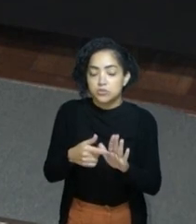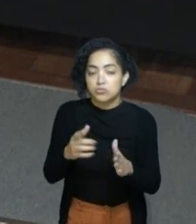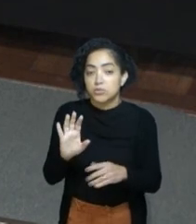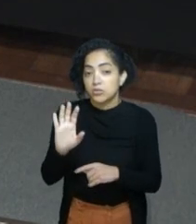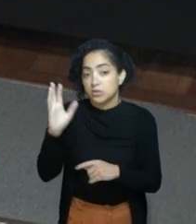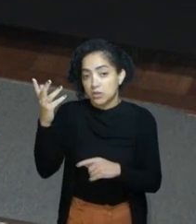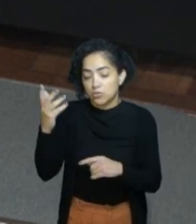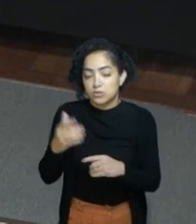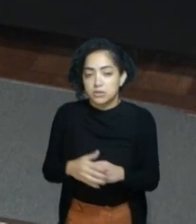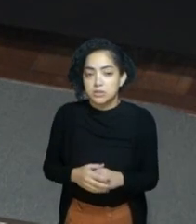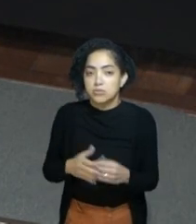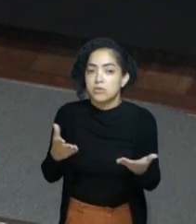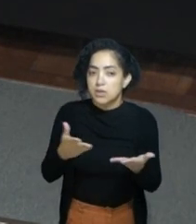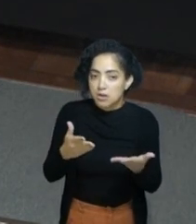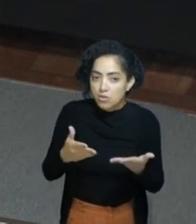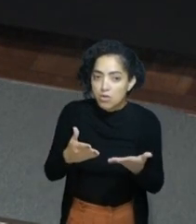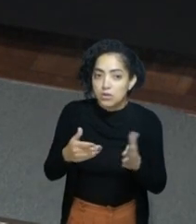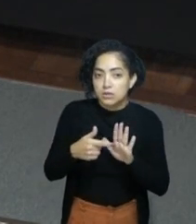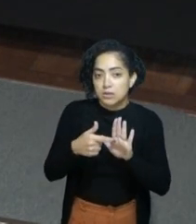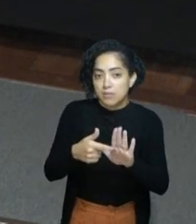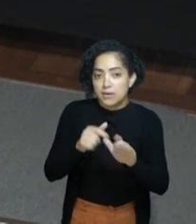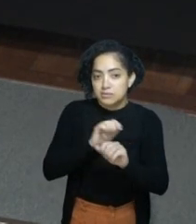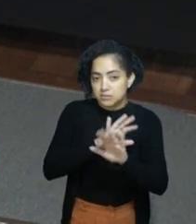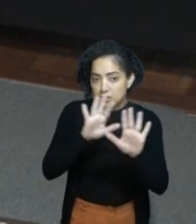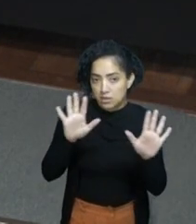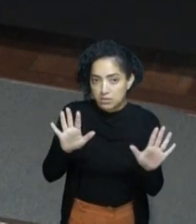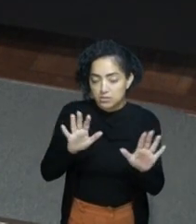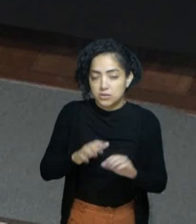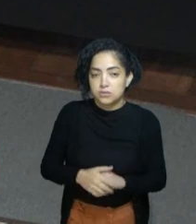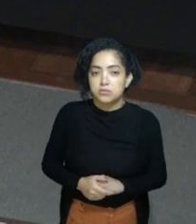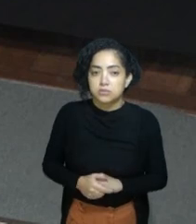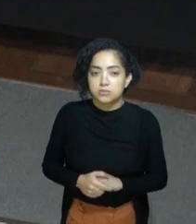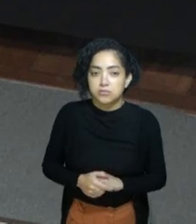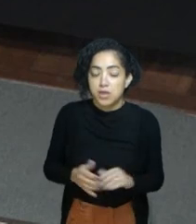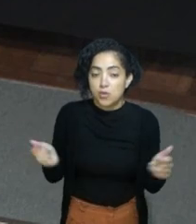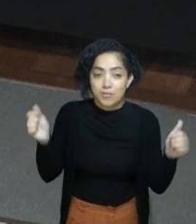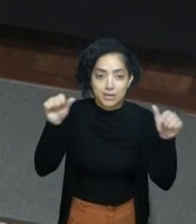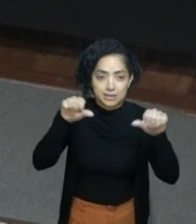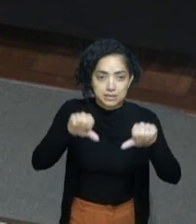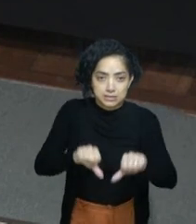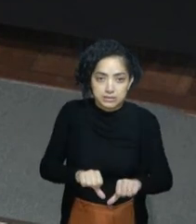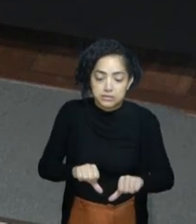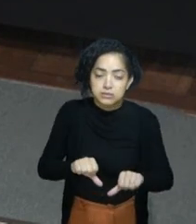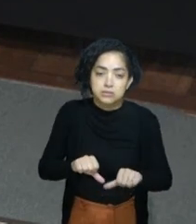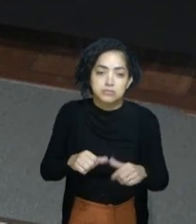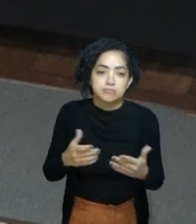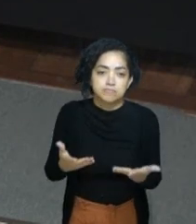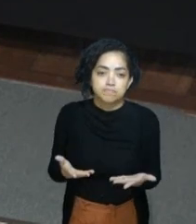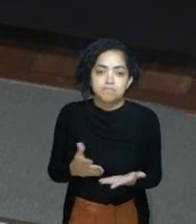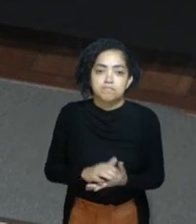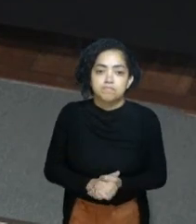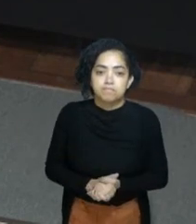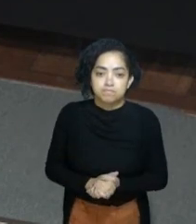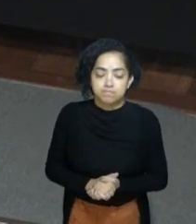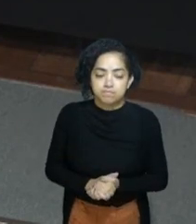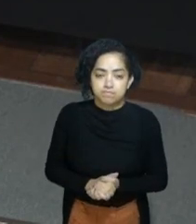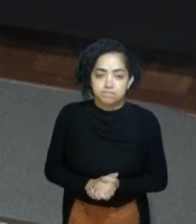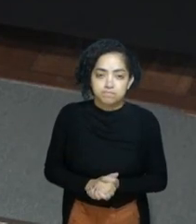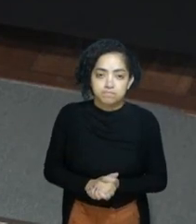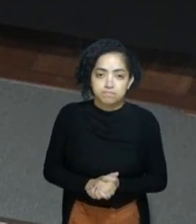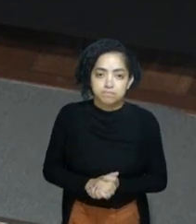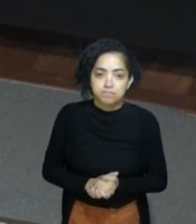está acontecendo. Né? E agora está mais evidente ainda. Então, é isso. É uma crise realmente de humanidade,